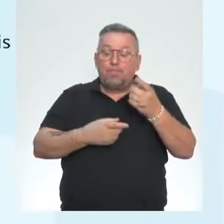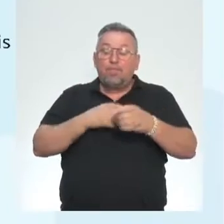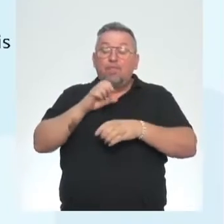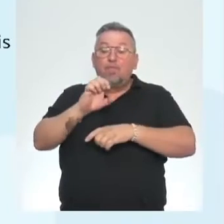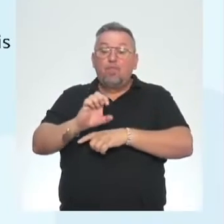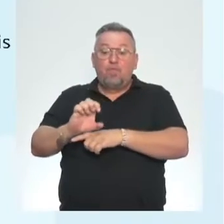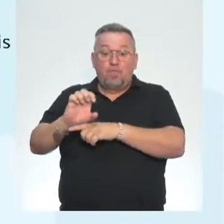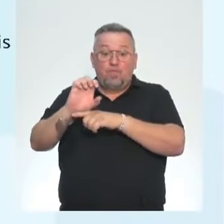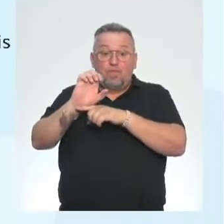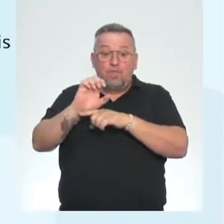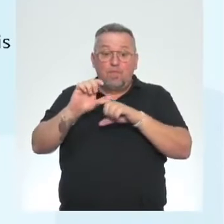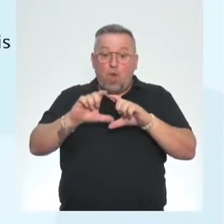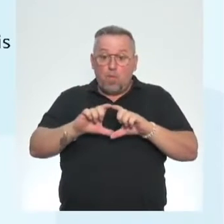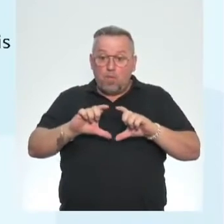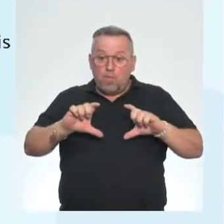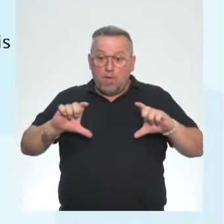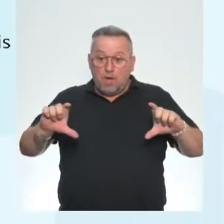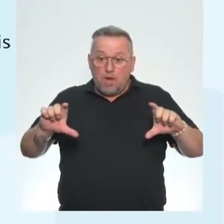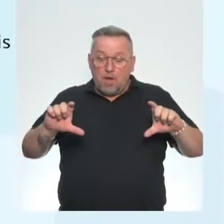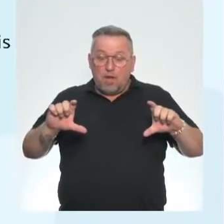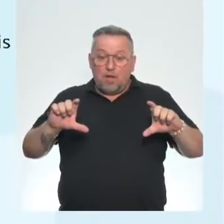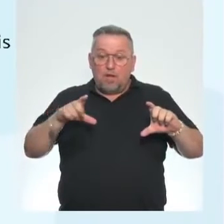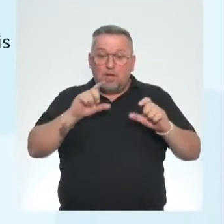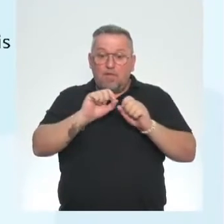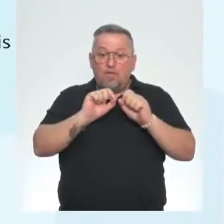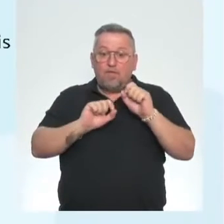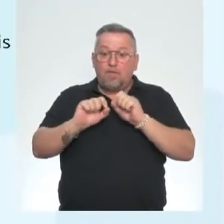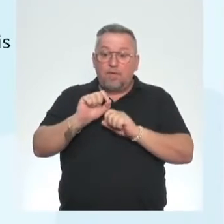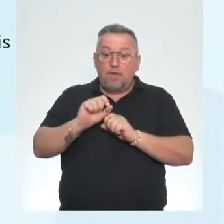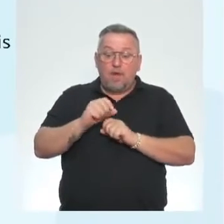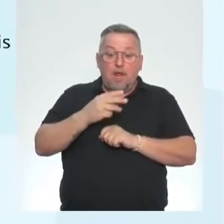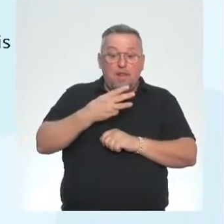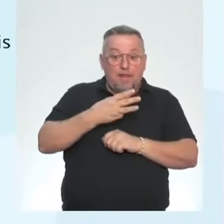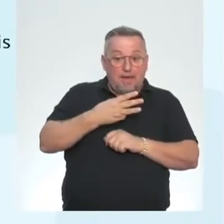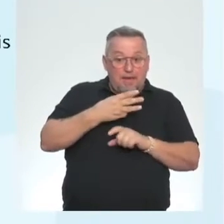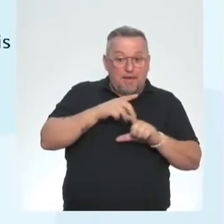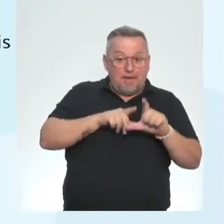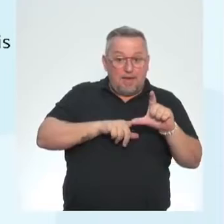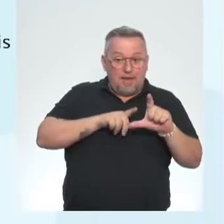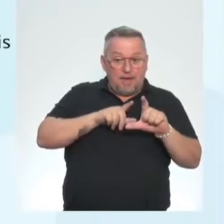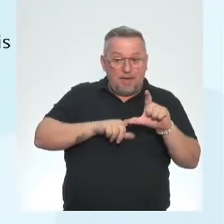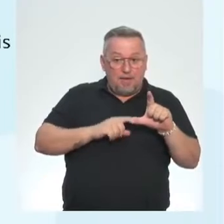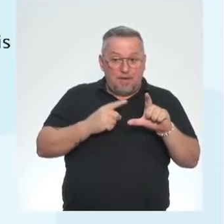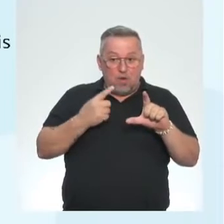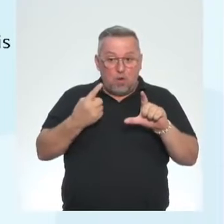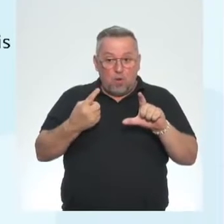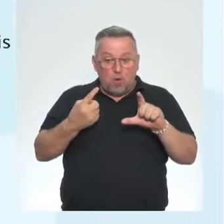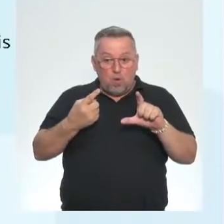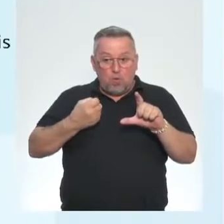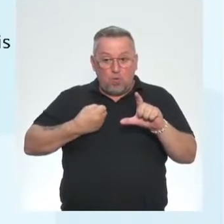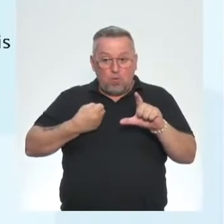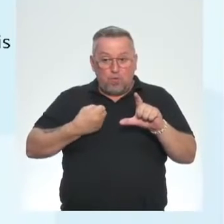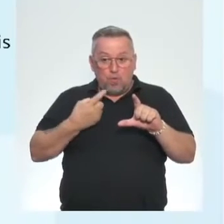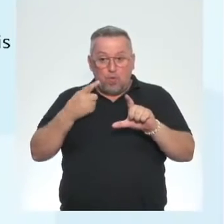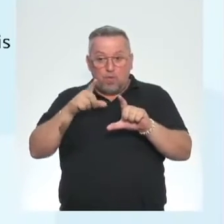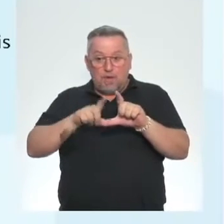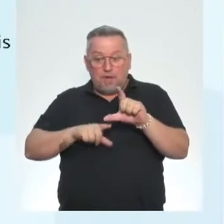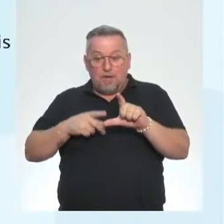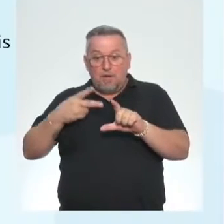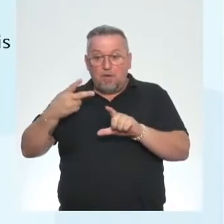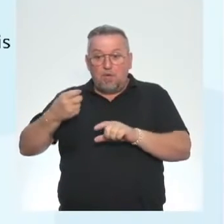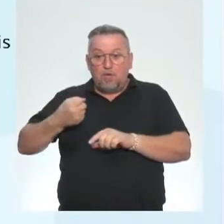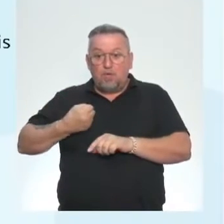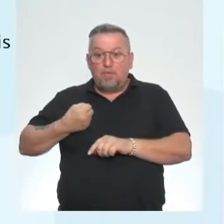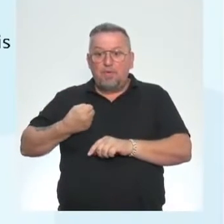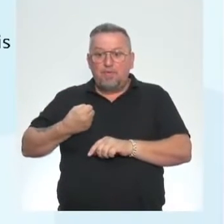As placas padrão Mercosul serão formadas por 3 letras, um número, uma letra e 2